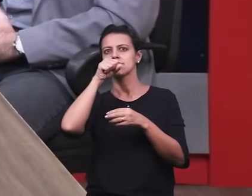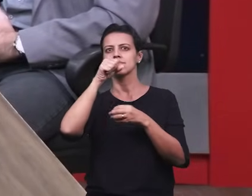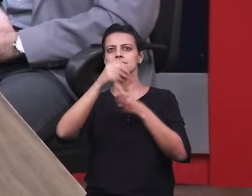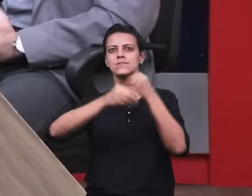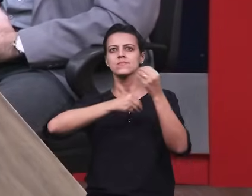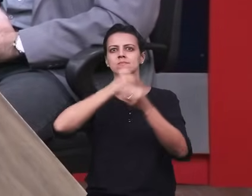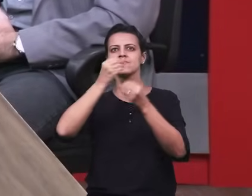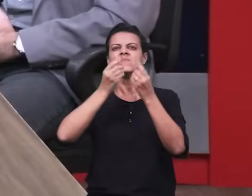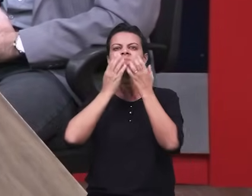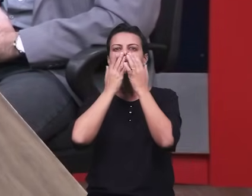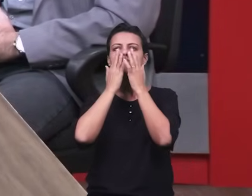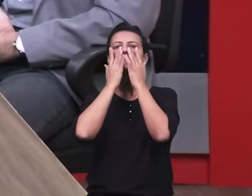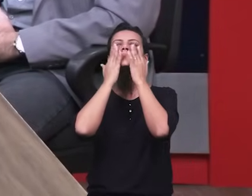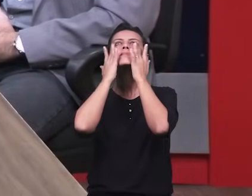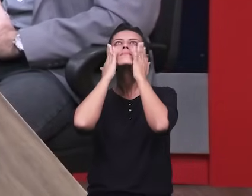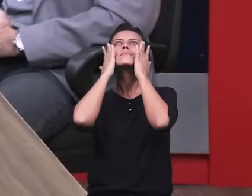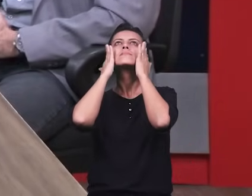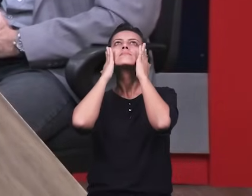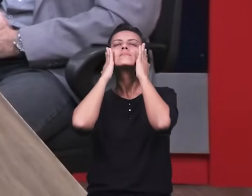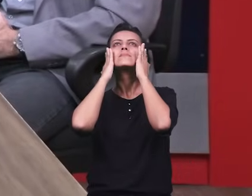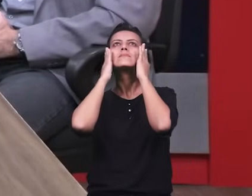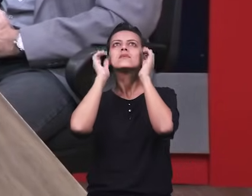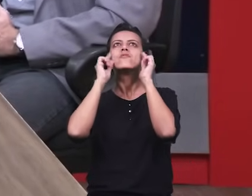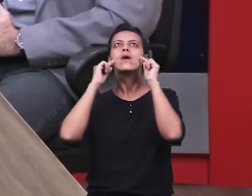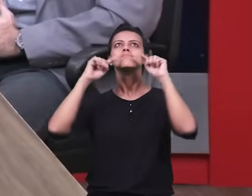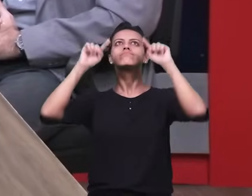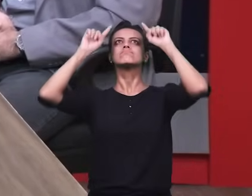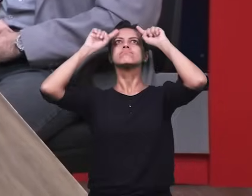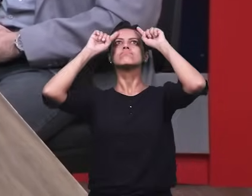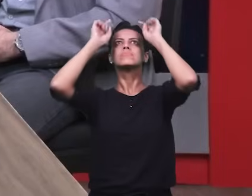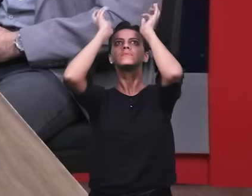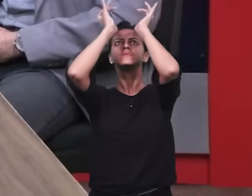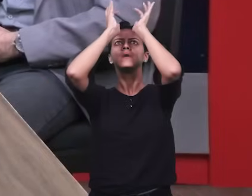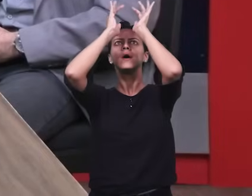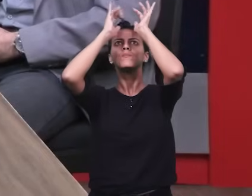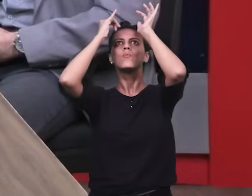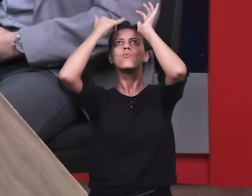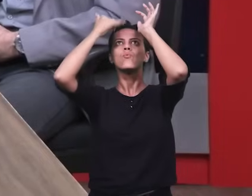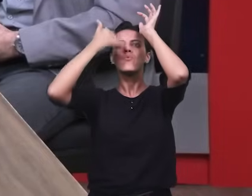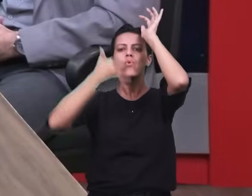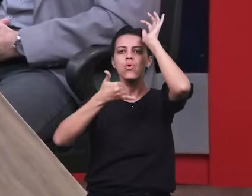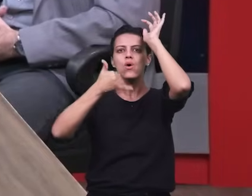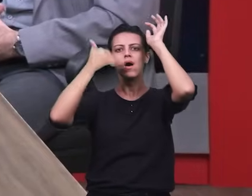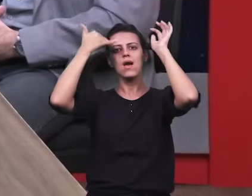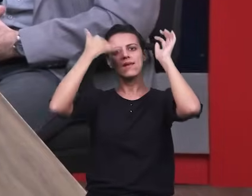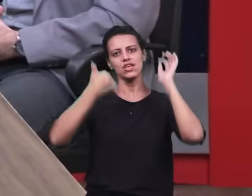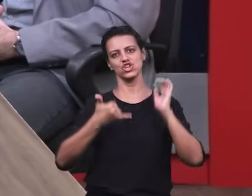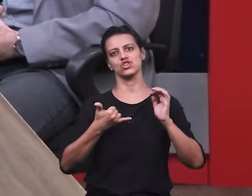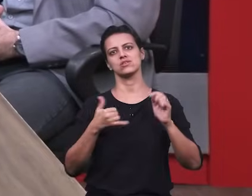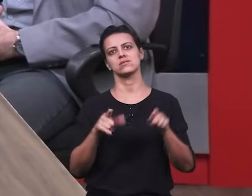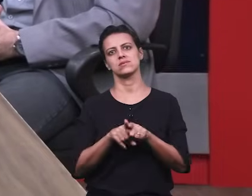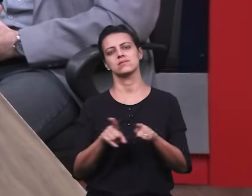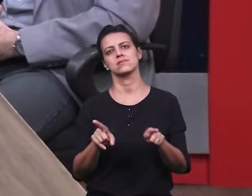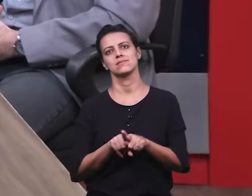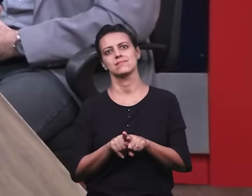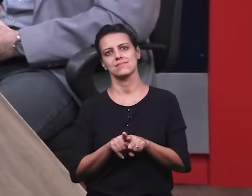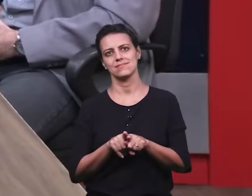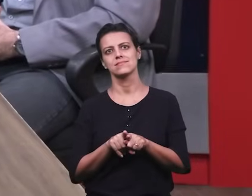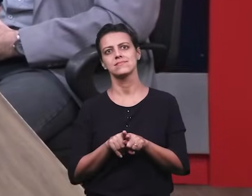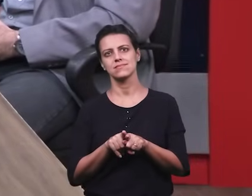e elas vão transmitir também energia para que o cérebro possa também ter